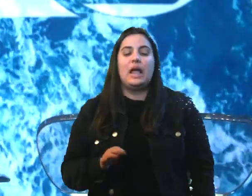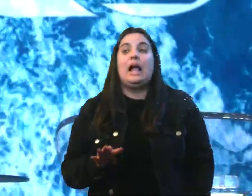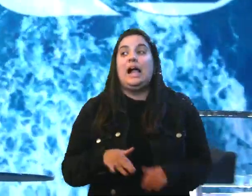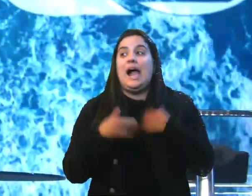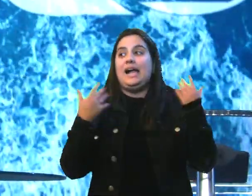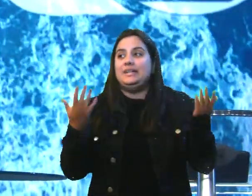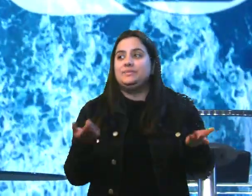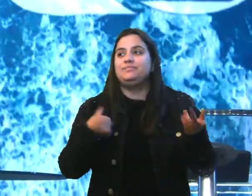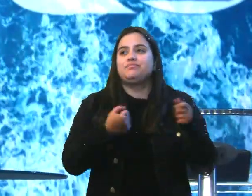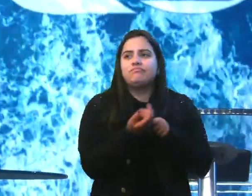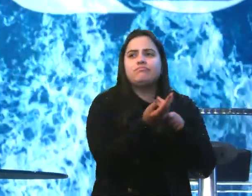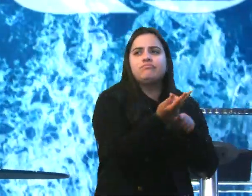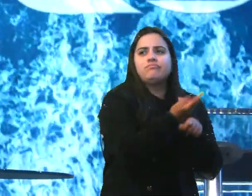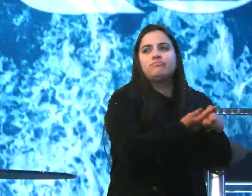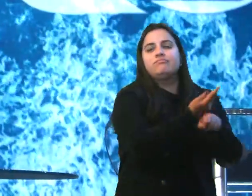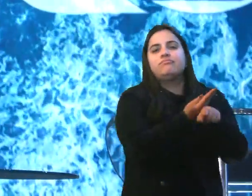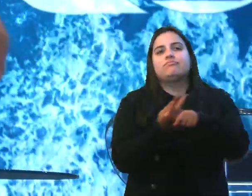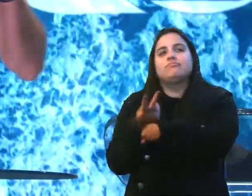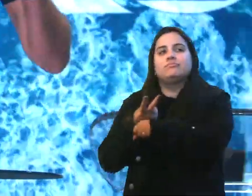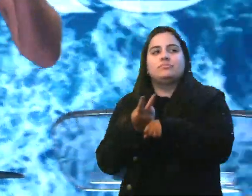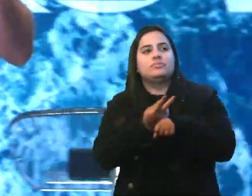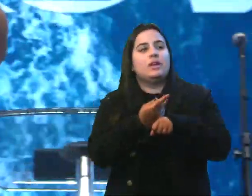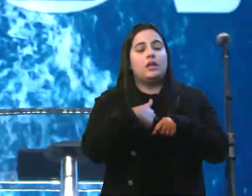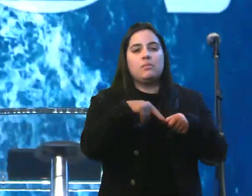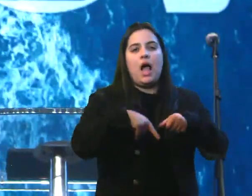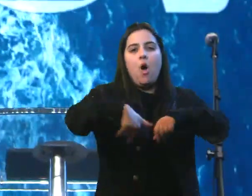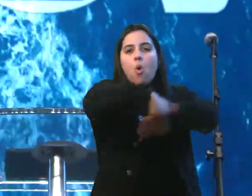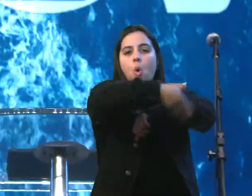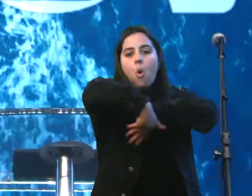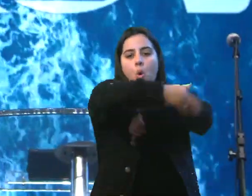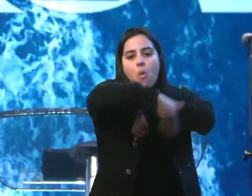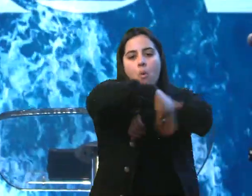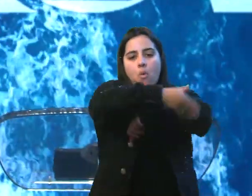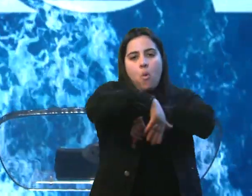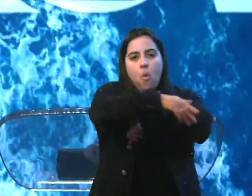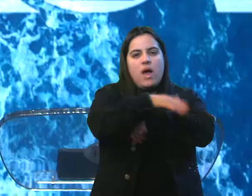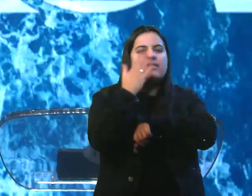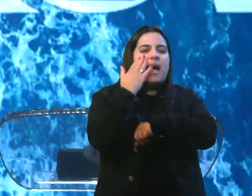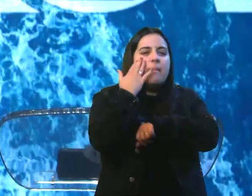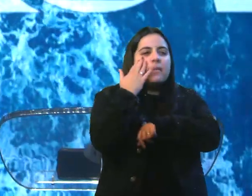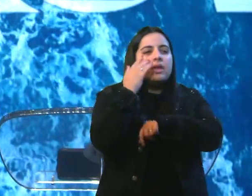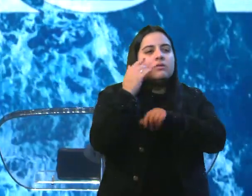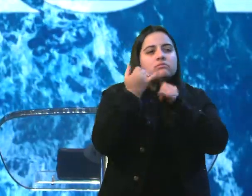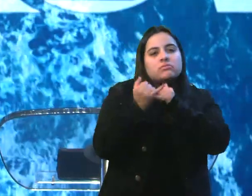Aí a gente começou a procurar. De repente uma rua, um pouquinho mais deserta.